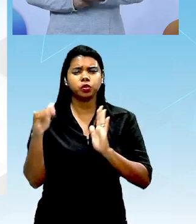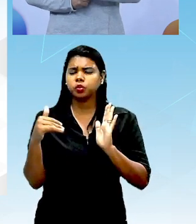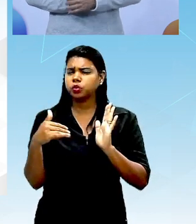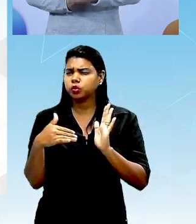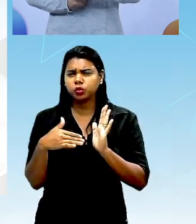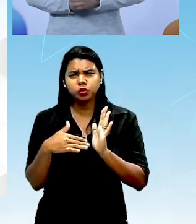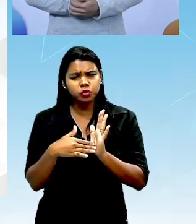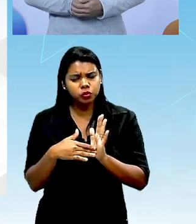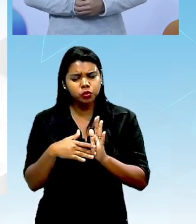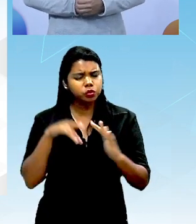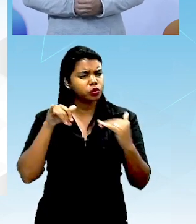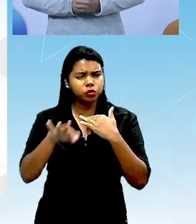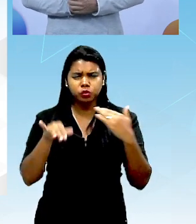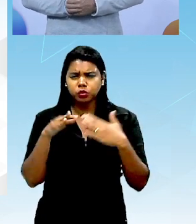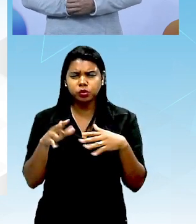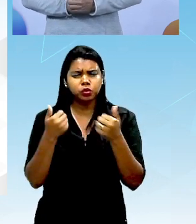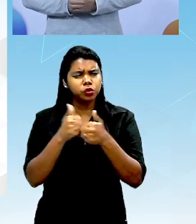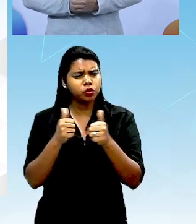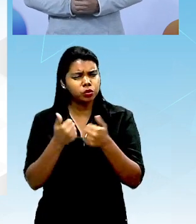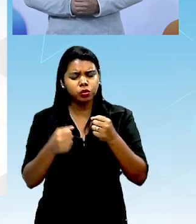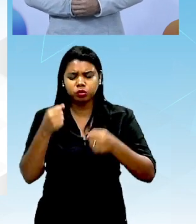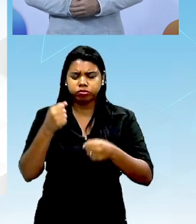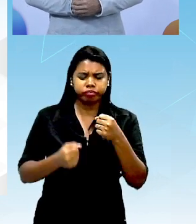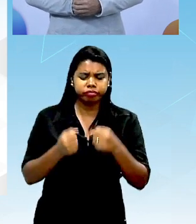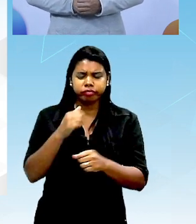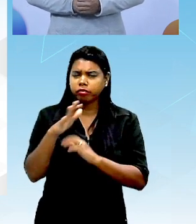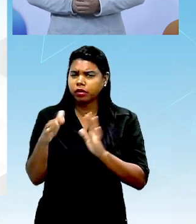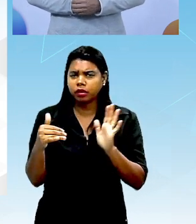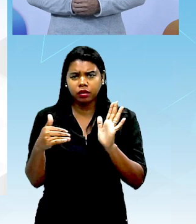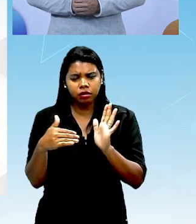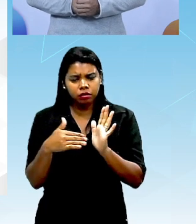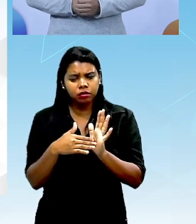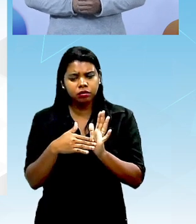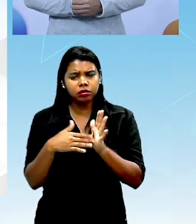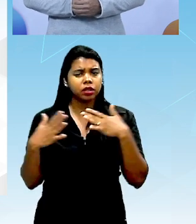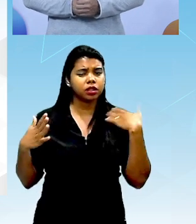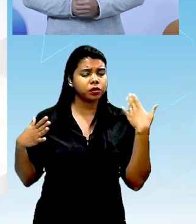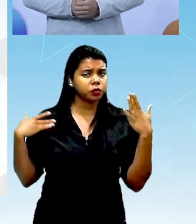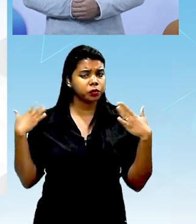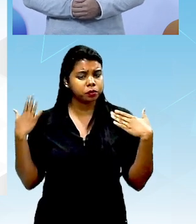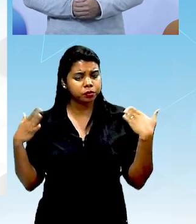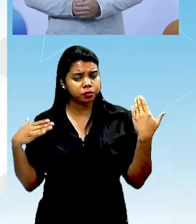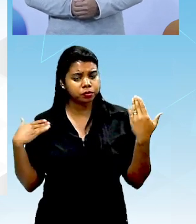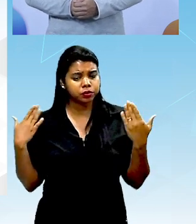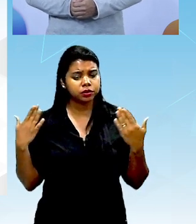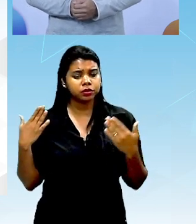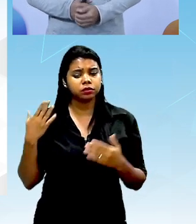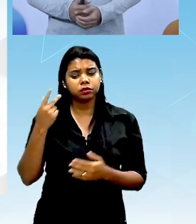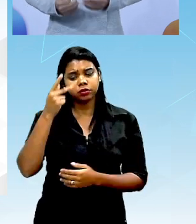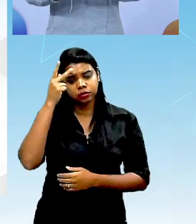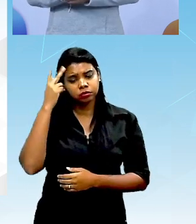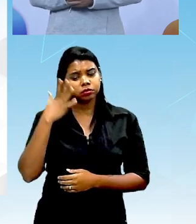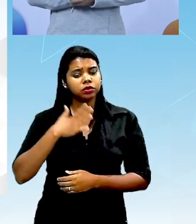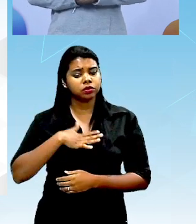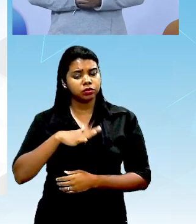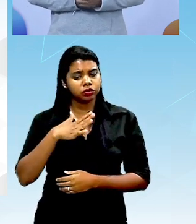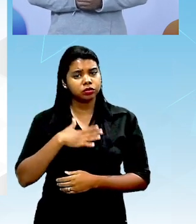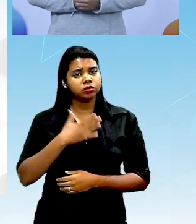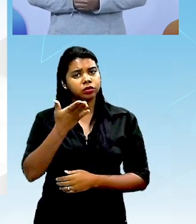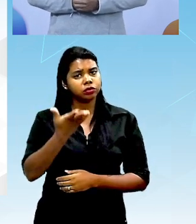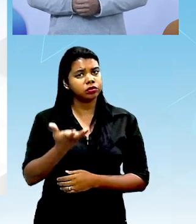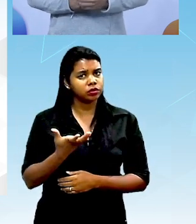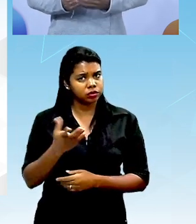o trânsito que é imenso nessa ponte, além dos passeios laterais que as pessoas curtem. E se você